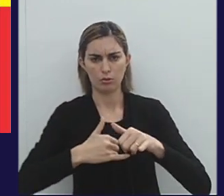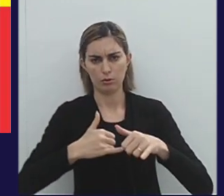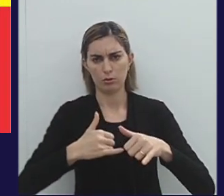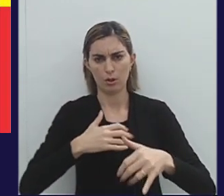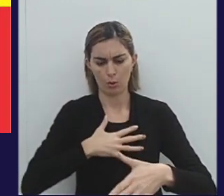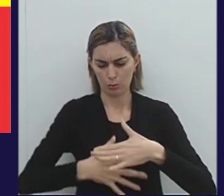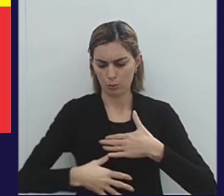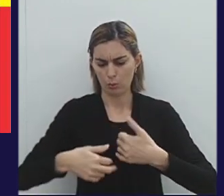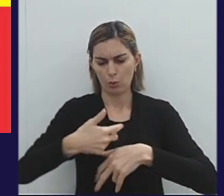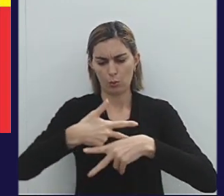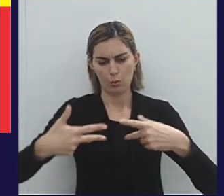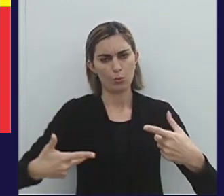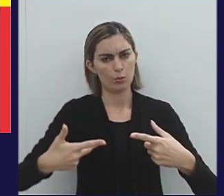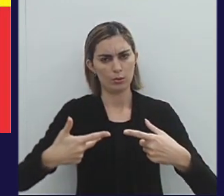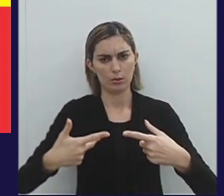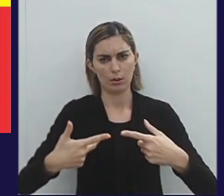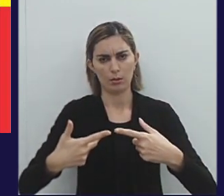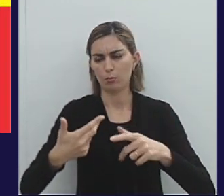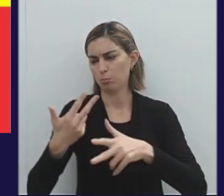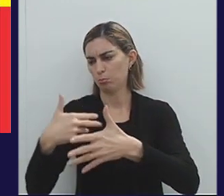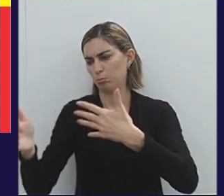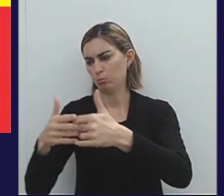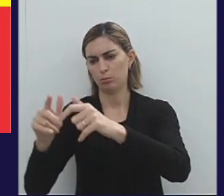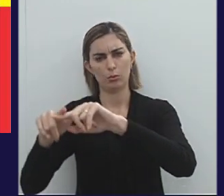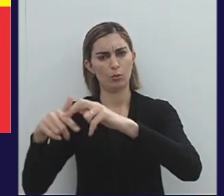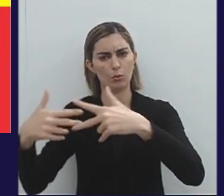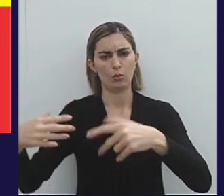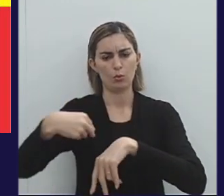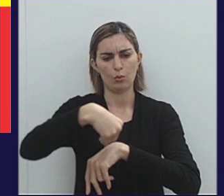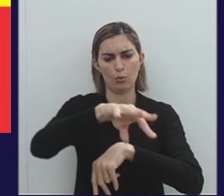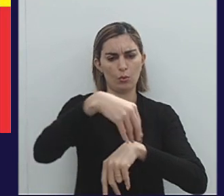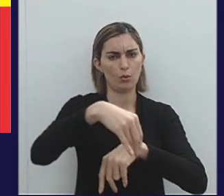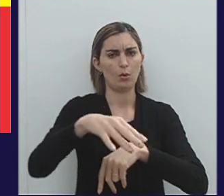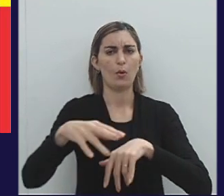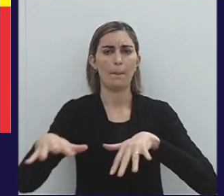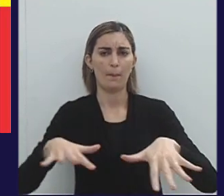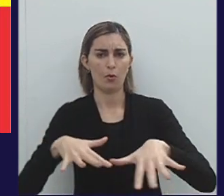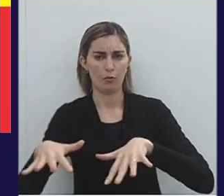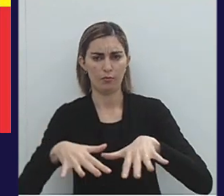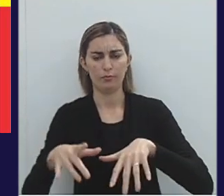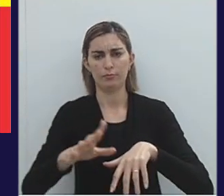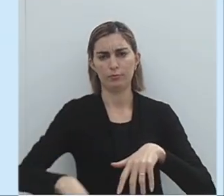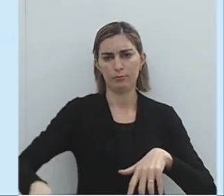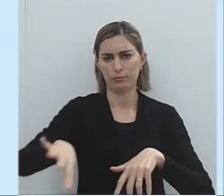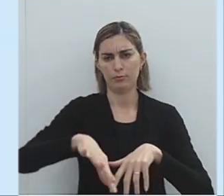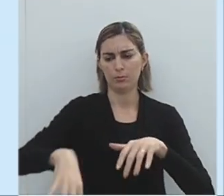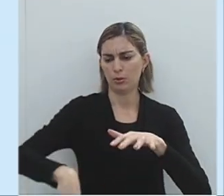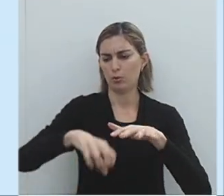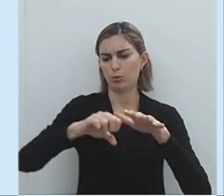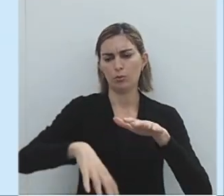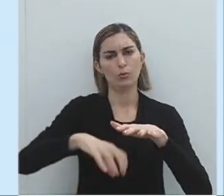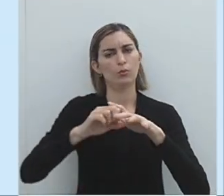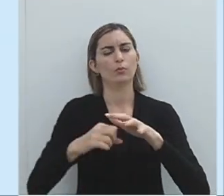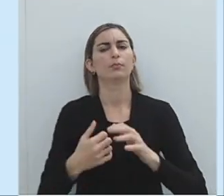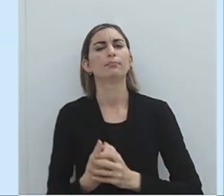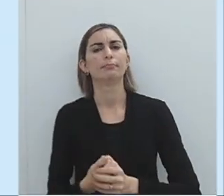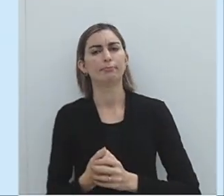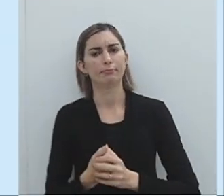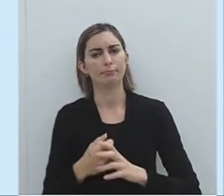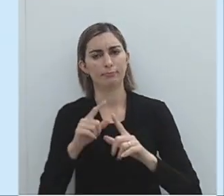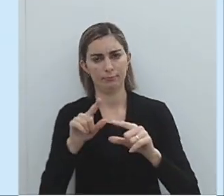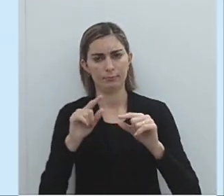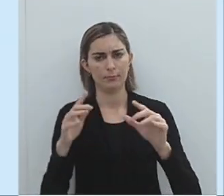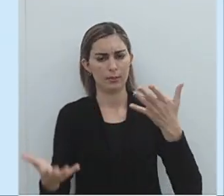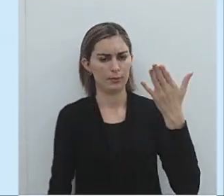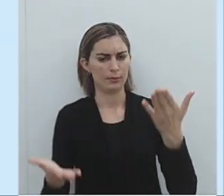ou massa entre uma superfície e um fluido em movimento sobre ela. E agora bora falar sobre a